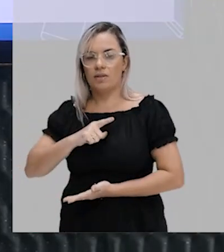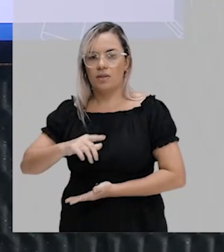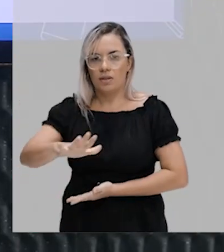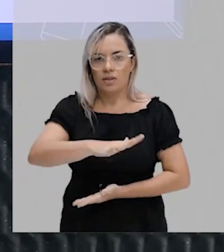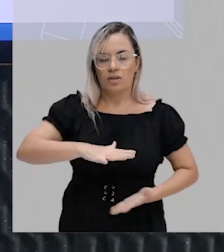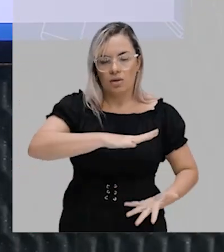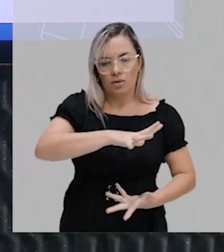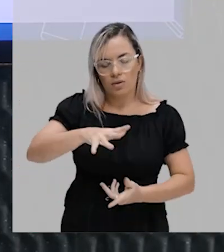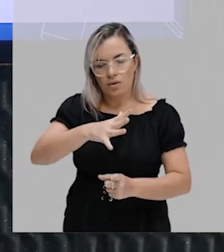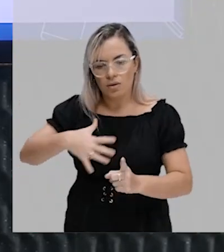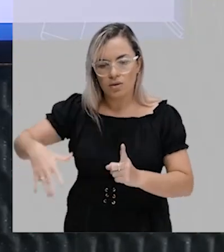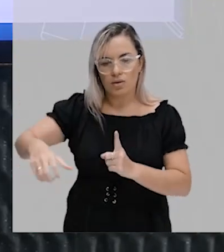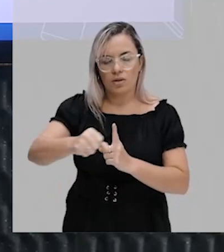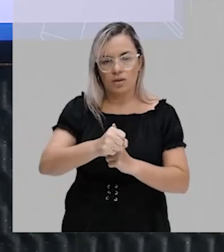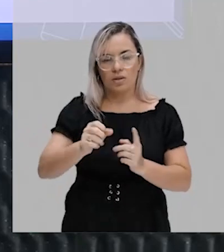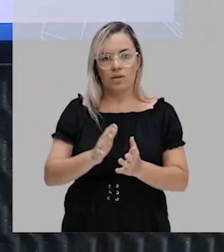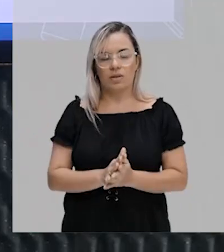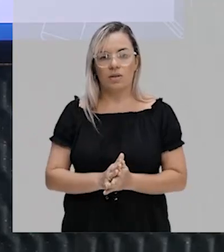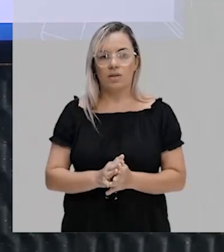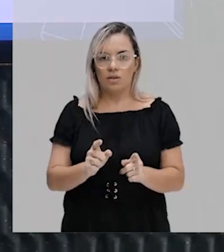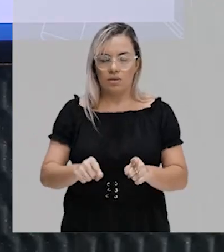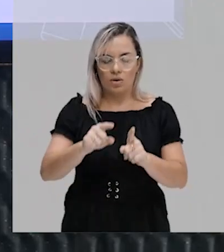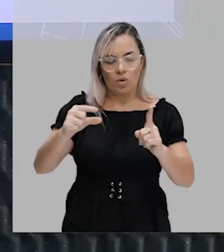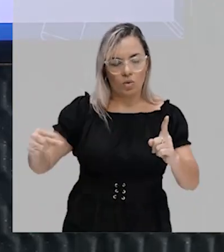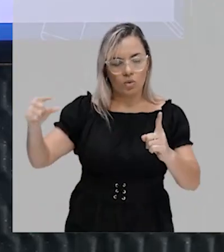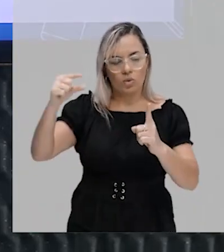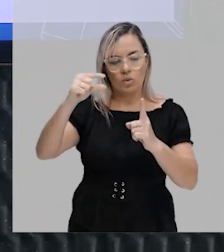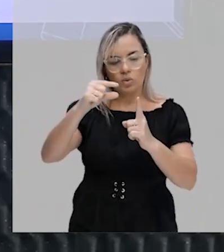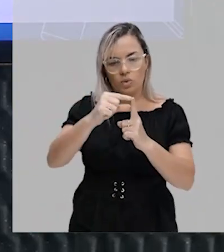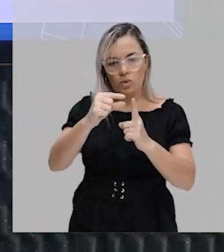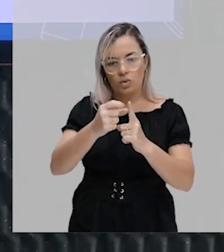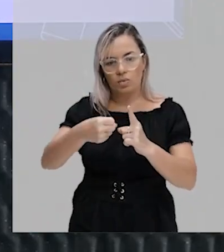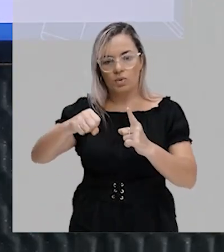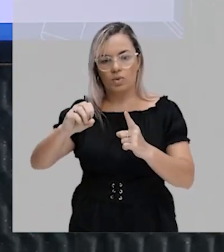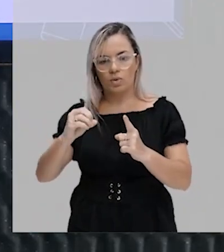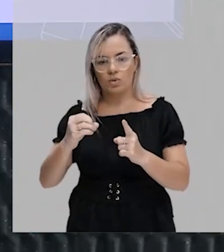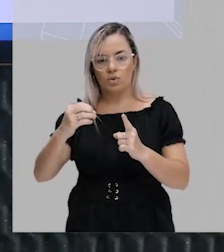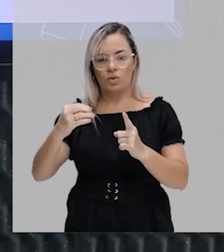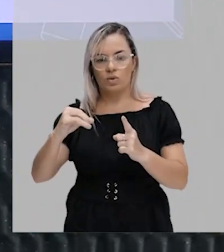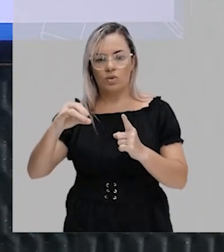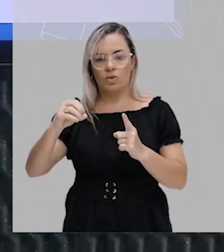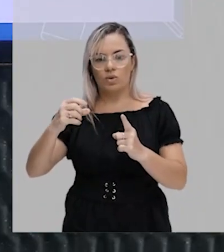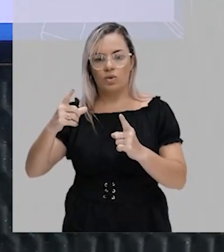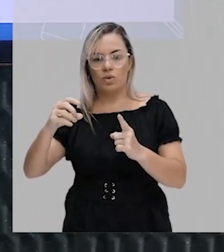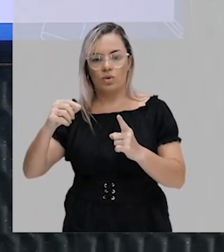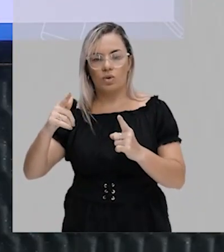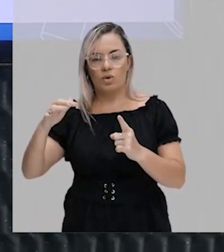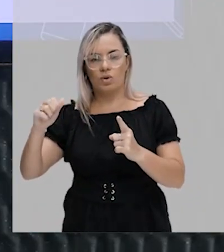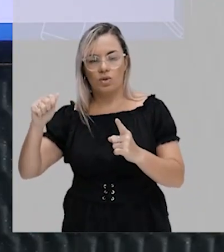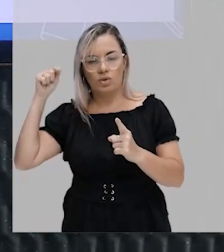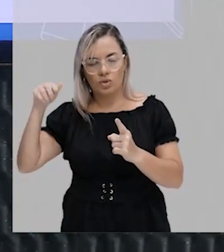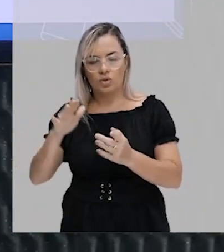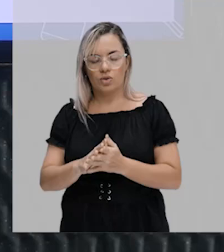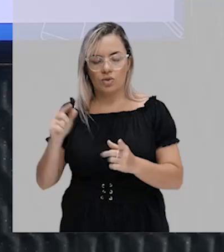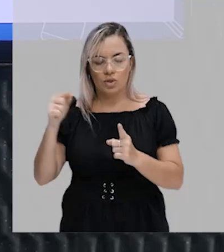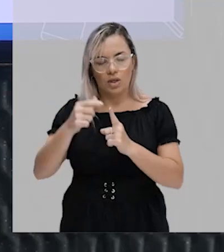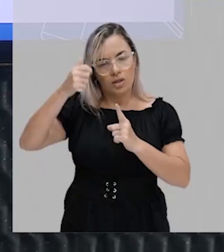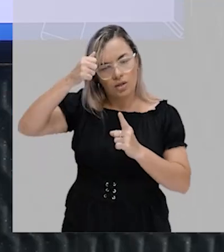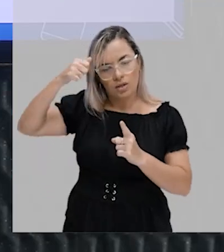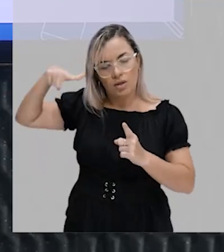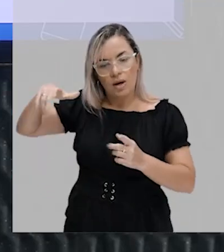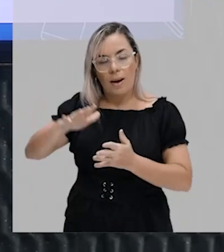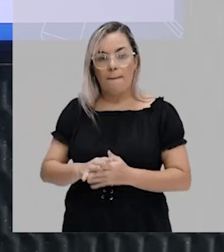o nome sociologia é uma invenção do Augusto Comte, mas quem torna de fato a sociologia uma ciência, uma área